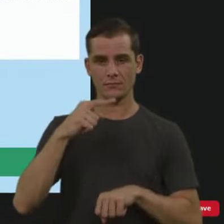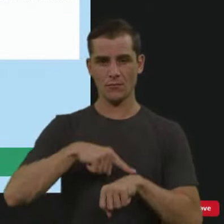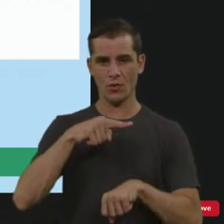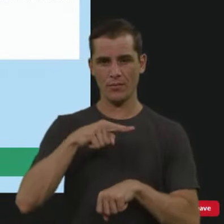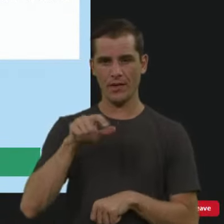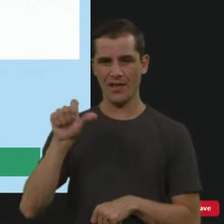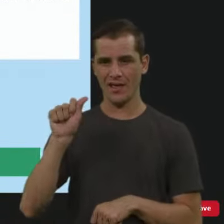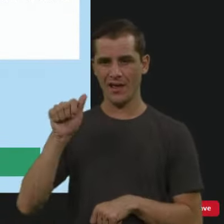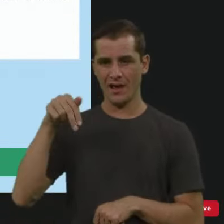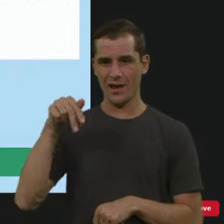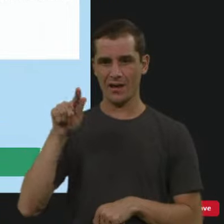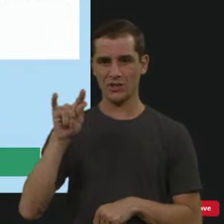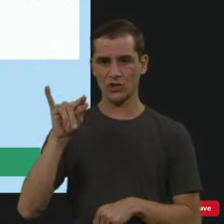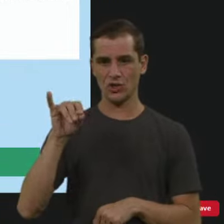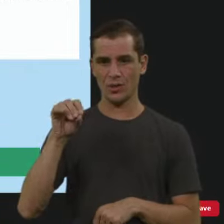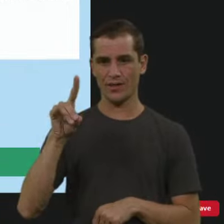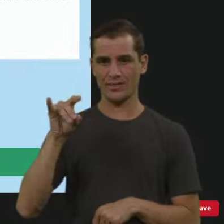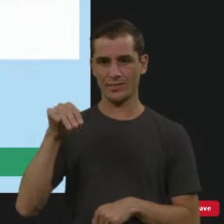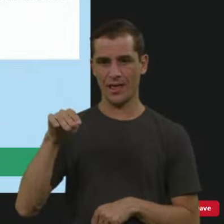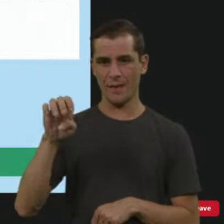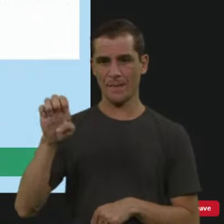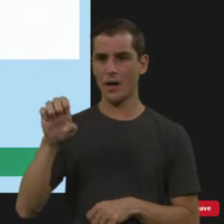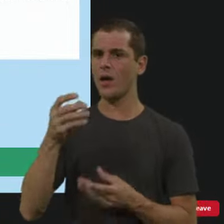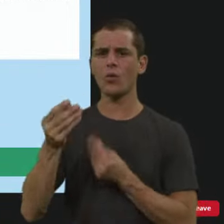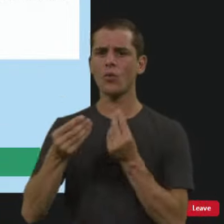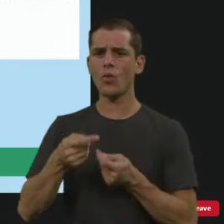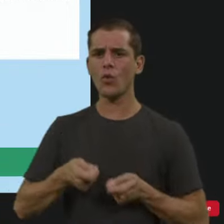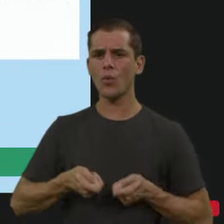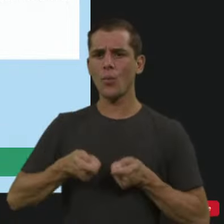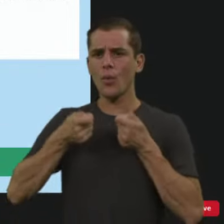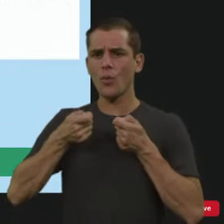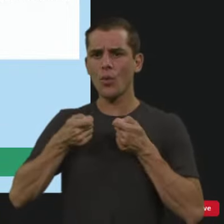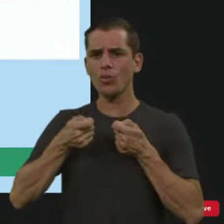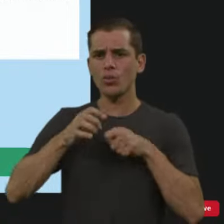para reduzir aquela crise, para controlar aquela crise, também tem